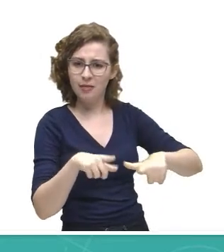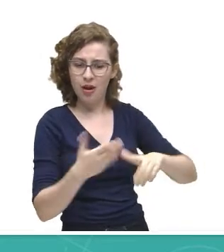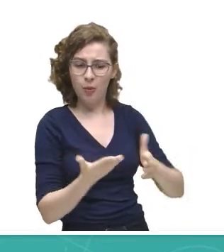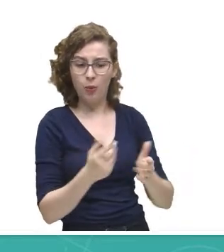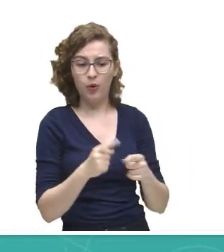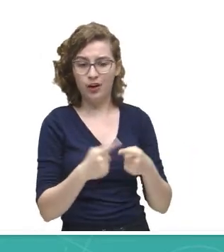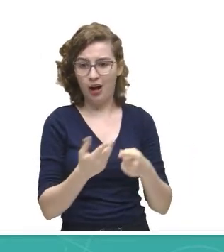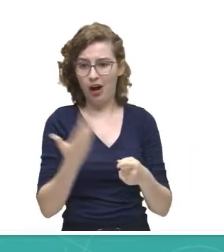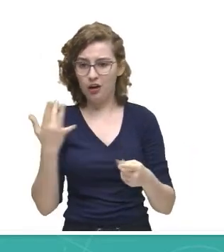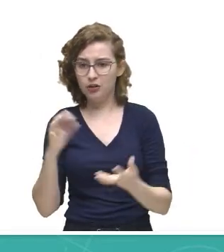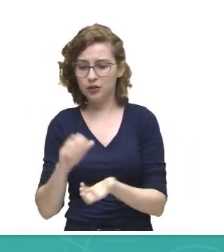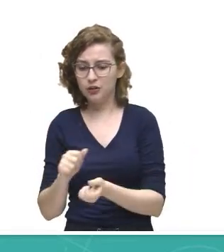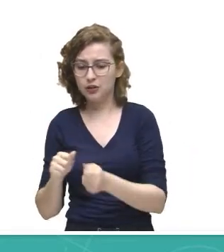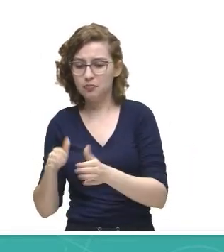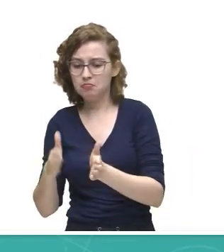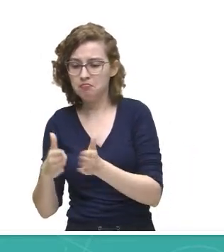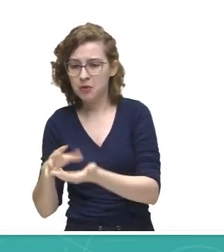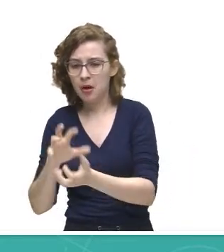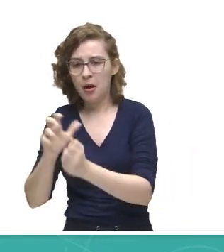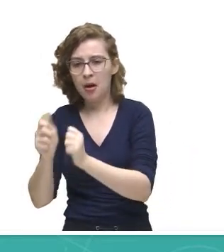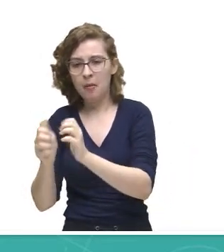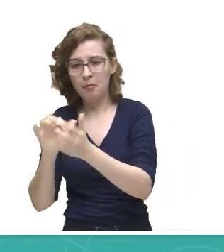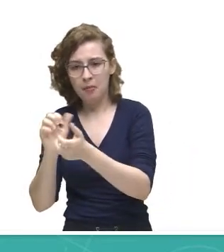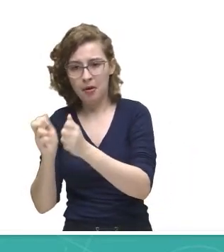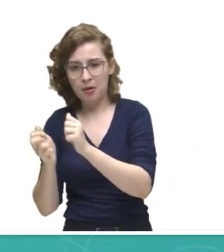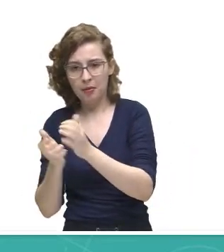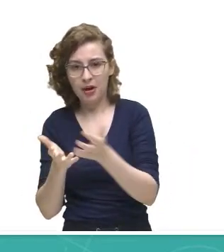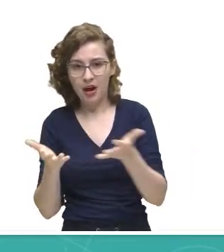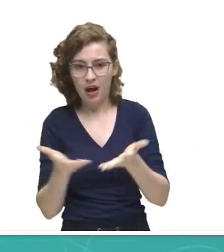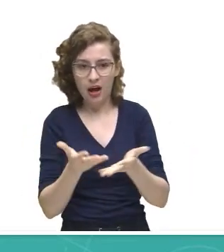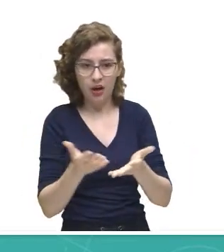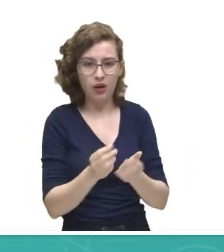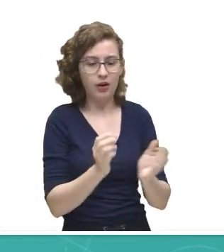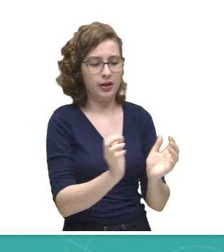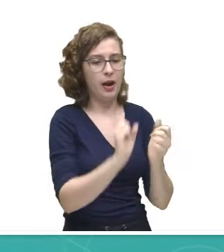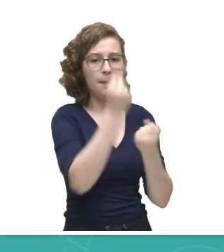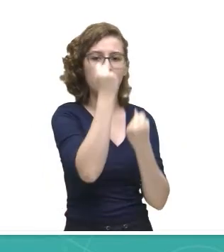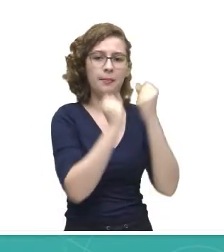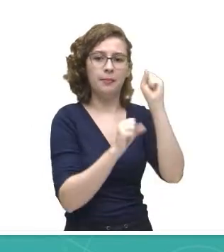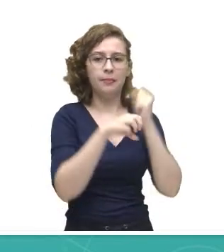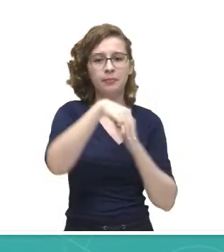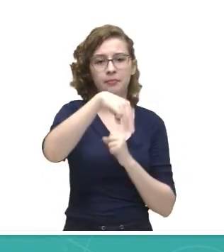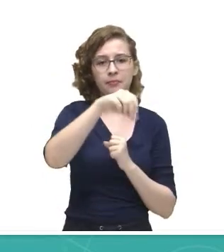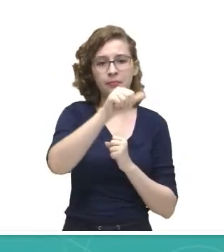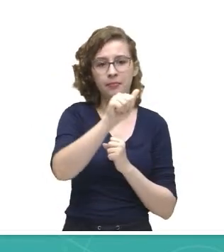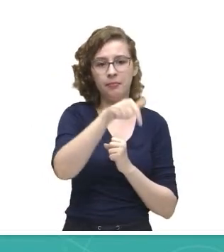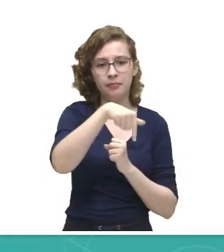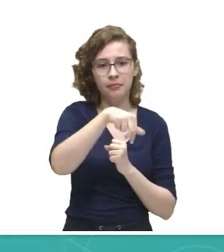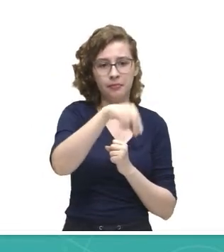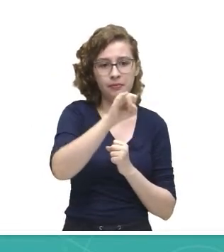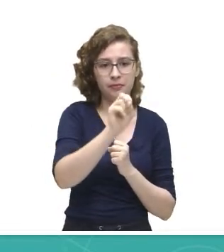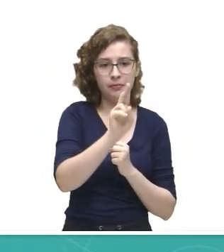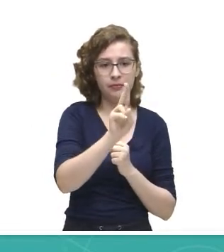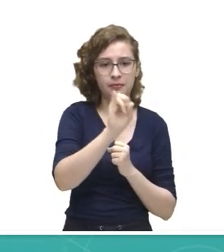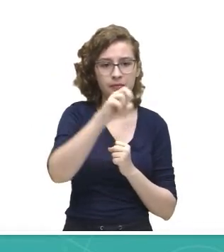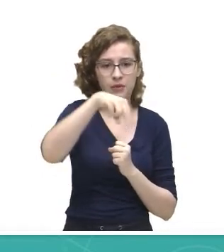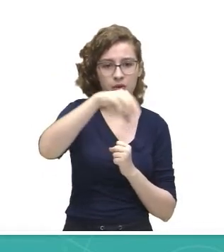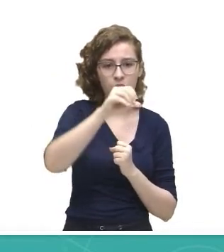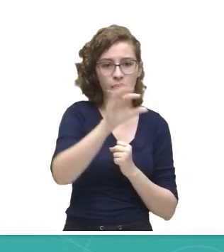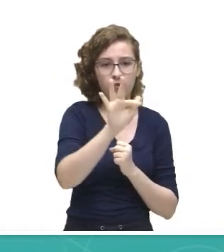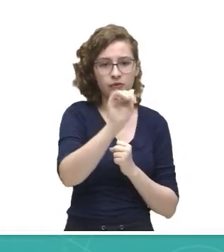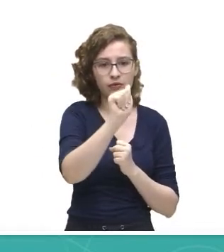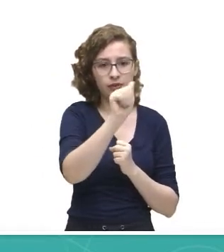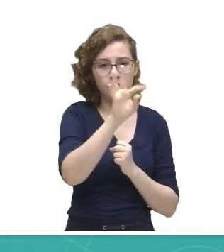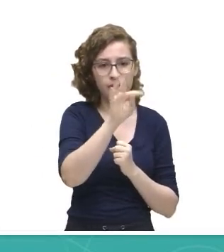vai ser feito agora pela máquina. Então surge a maquinofatura, né, que é o processo aí de